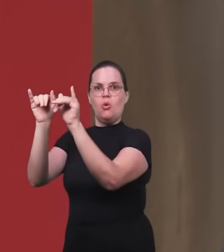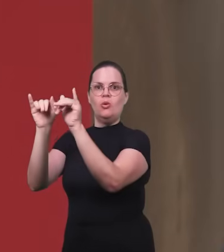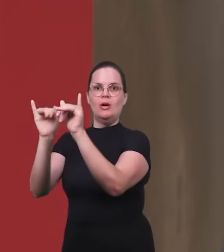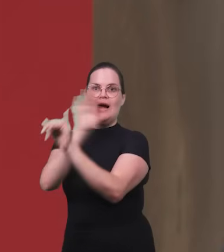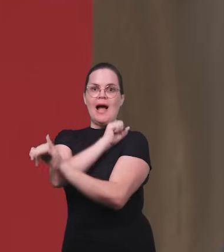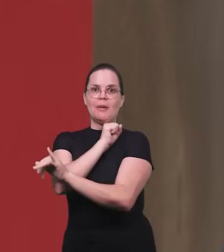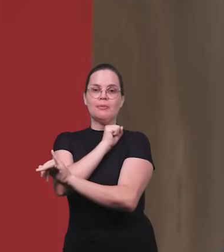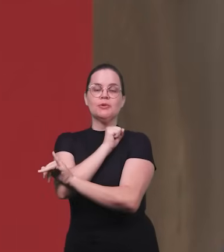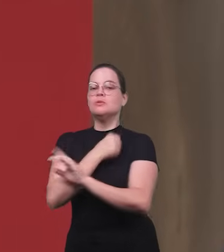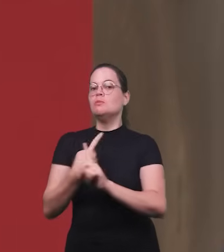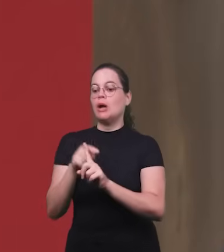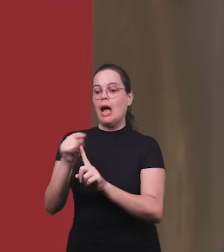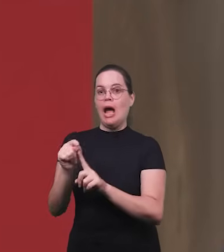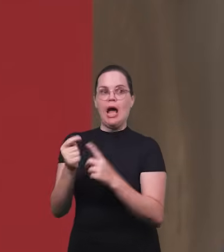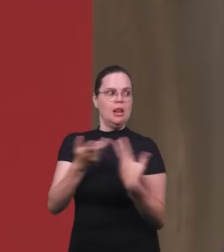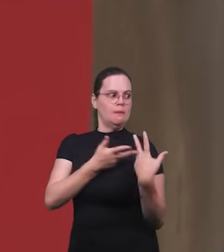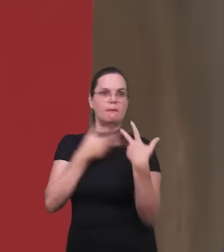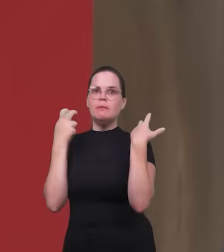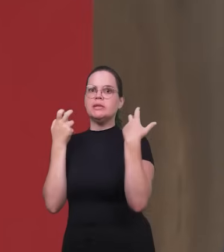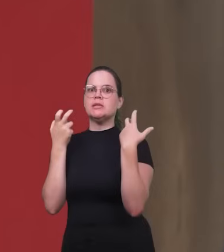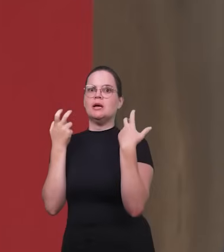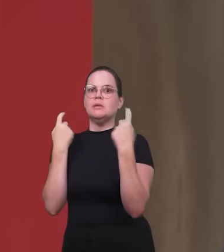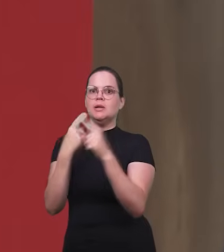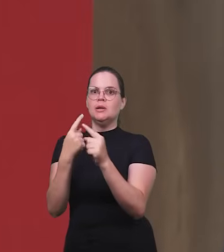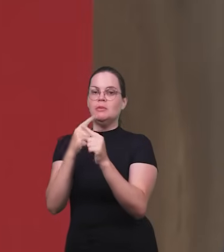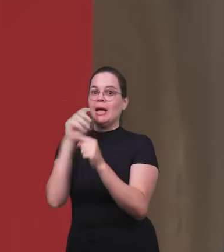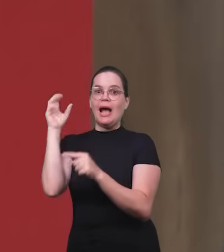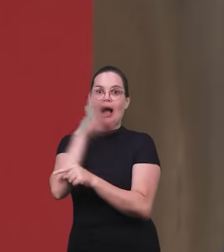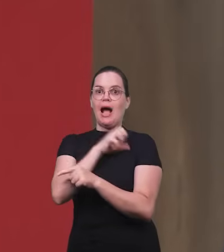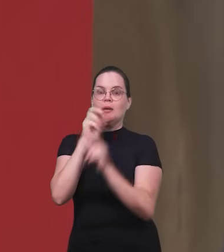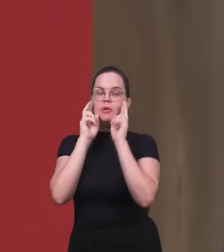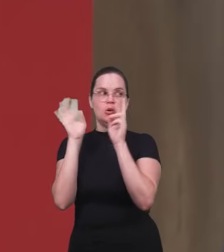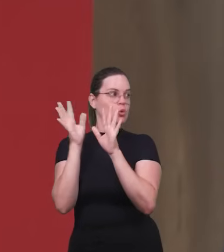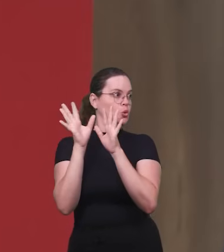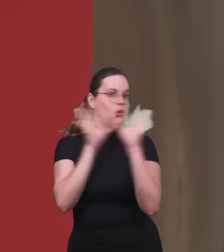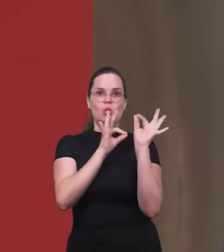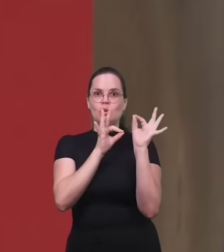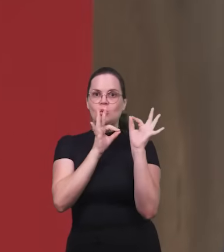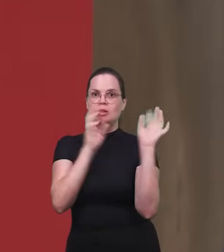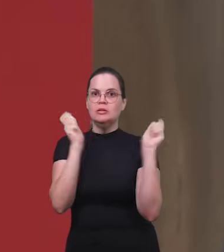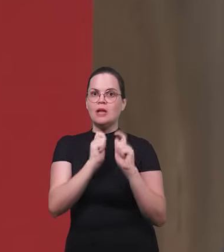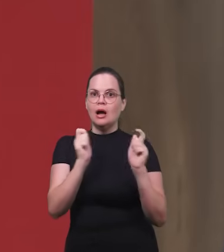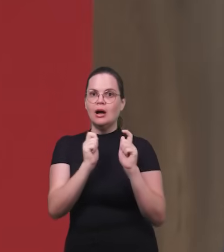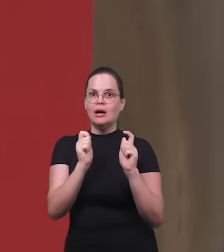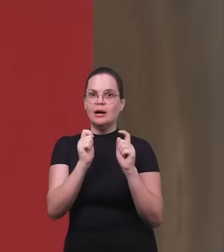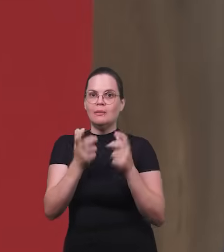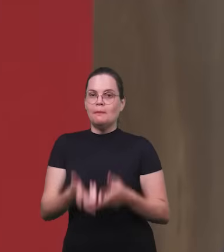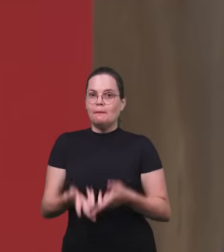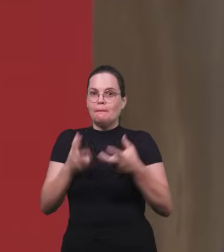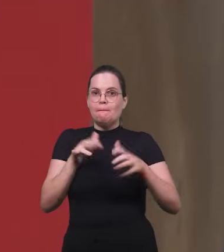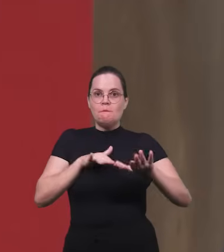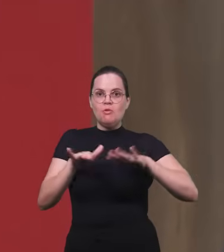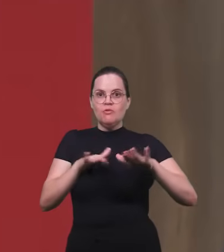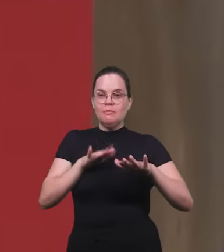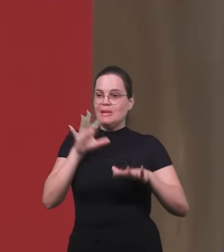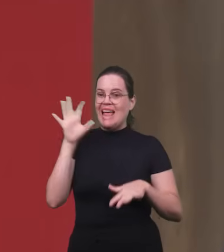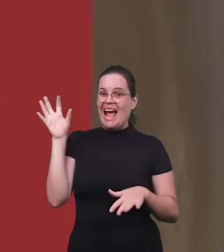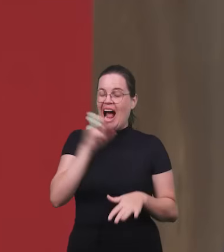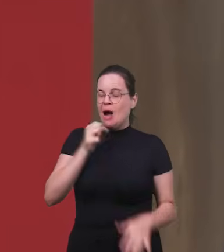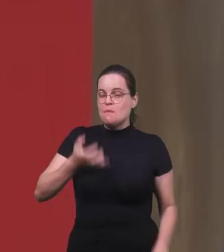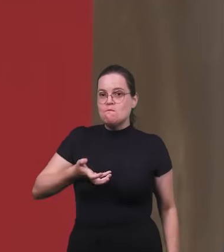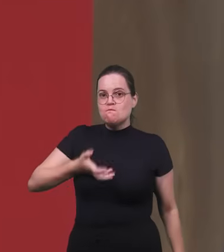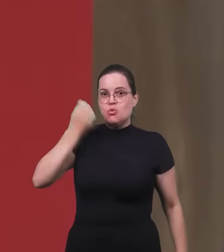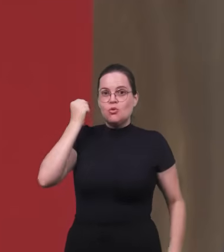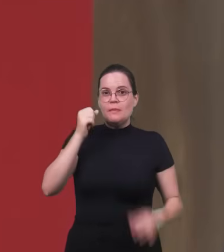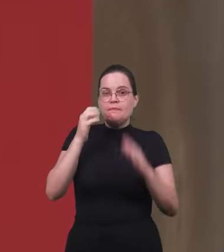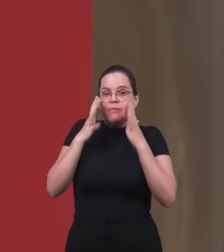percepção muito aguçada, principalmente com relação ao foco, é muito rápido. Então, a percepção dela de movimento é muito rápida e o foco